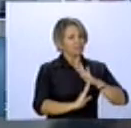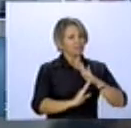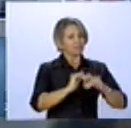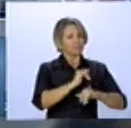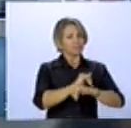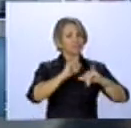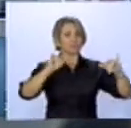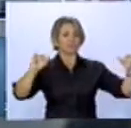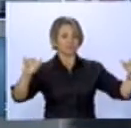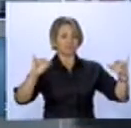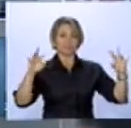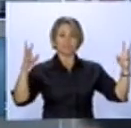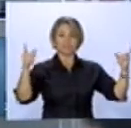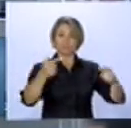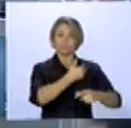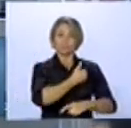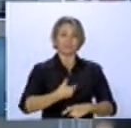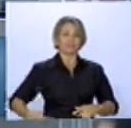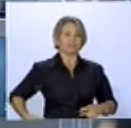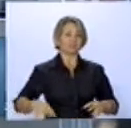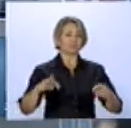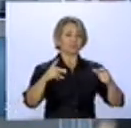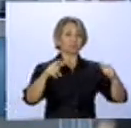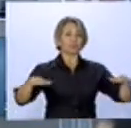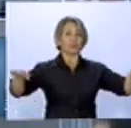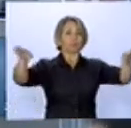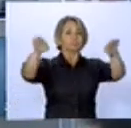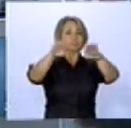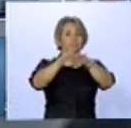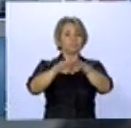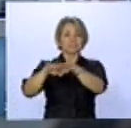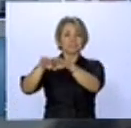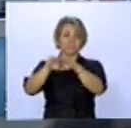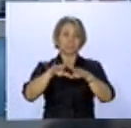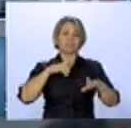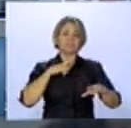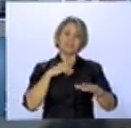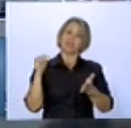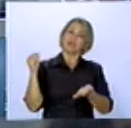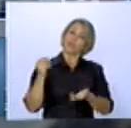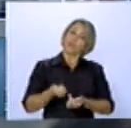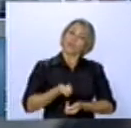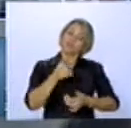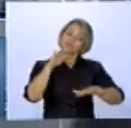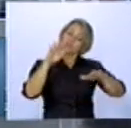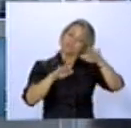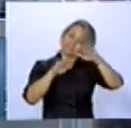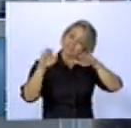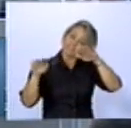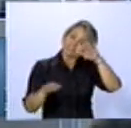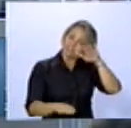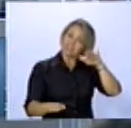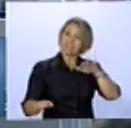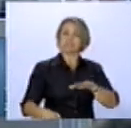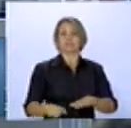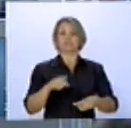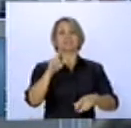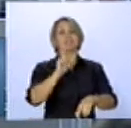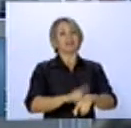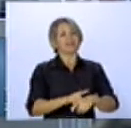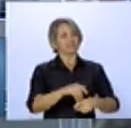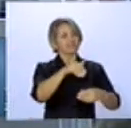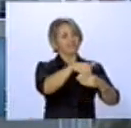para os governos de todos os níveis sobre pena de causar desequilíbrio entre as partes em uma eleição